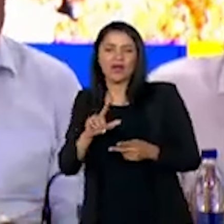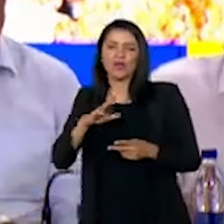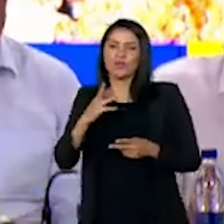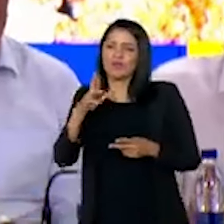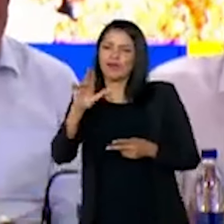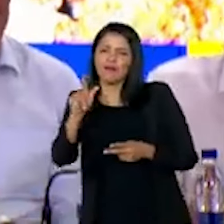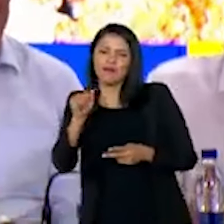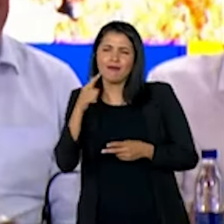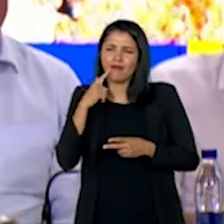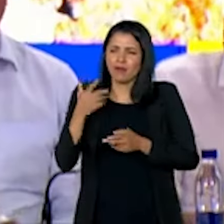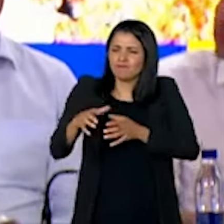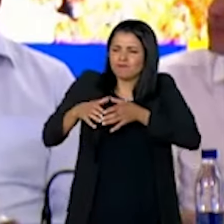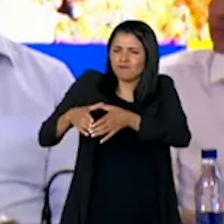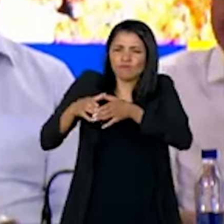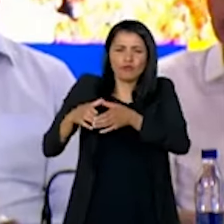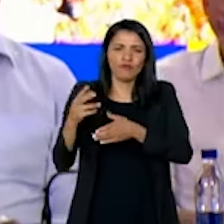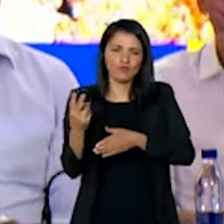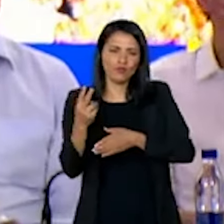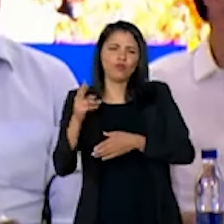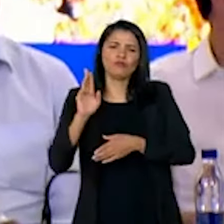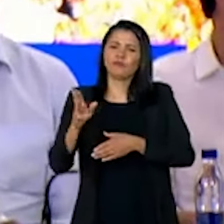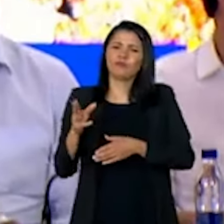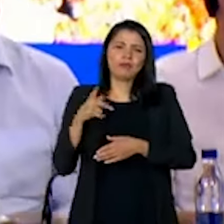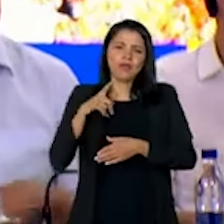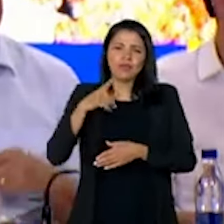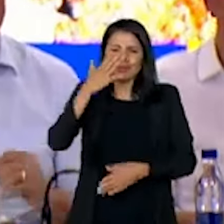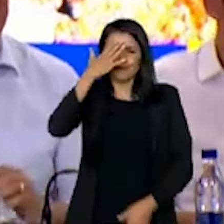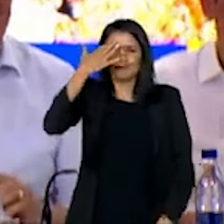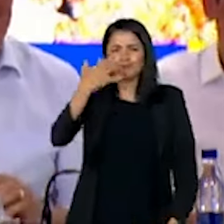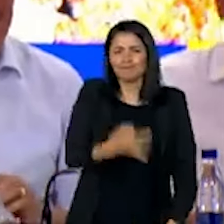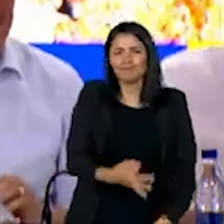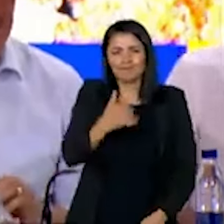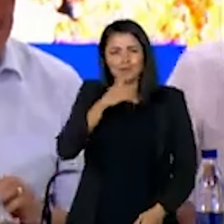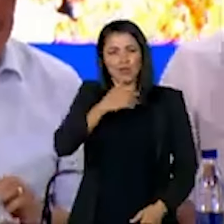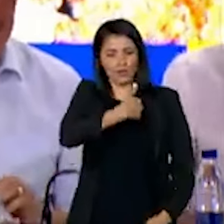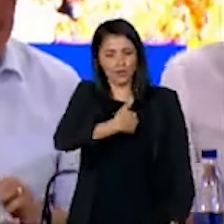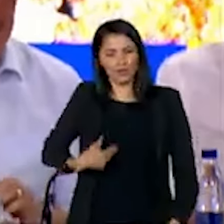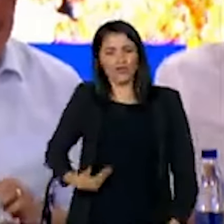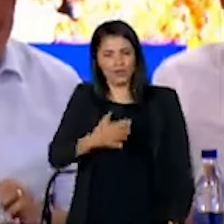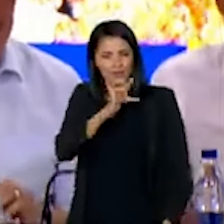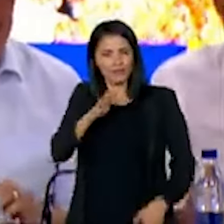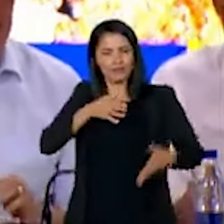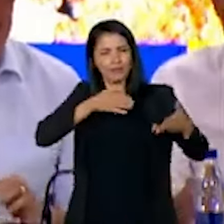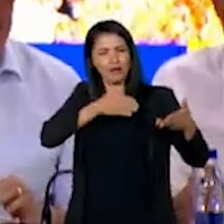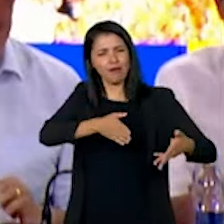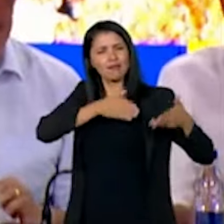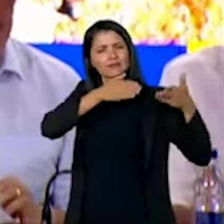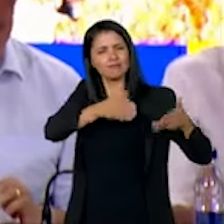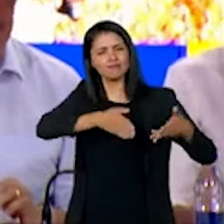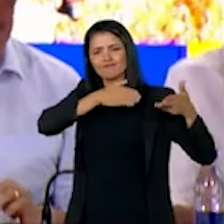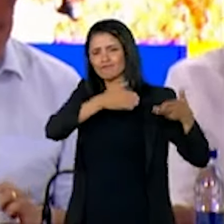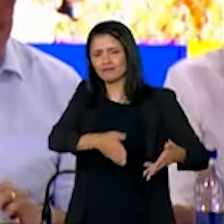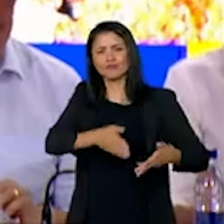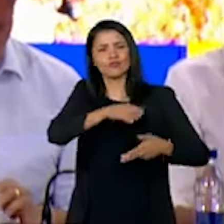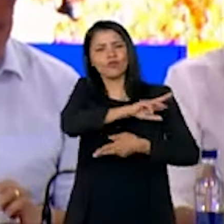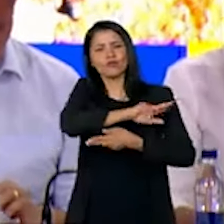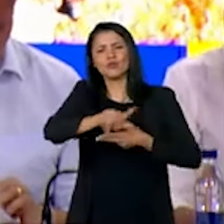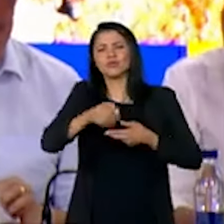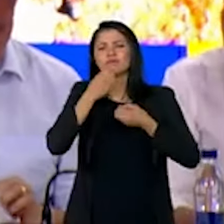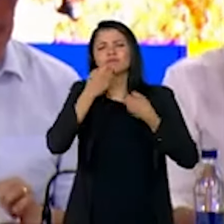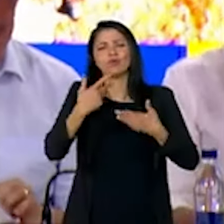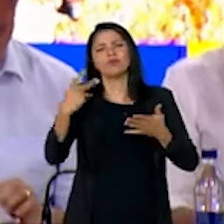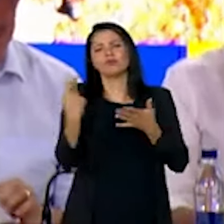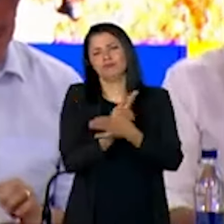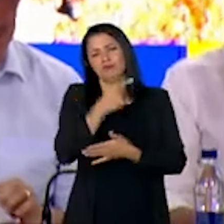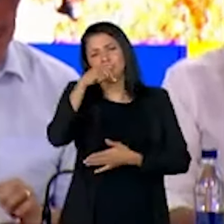convivi muito com esses companheiros. Tenho certeza que o governo federal participou ativamente das coisas boas que